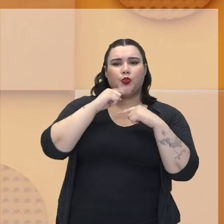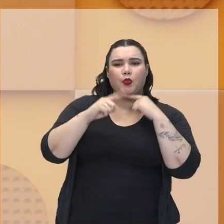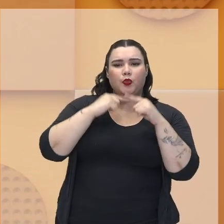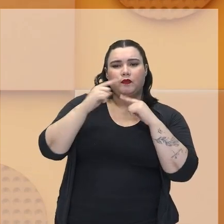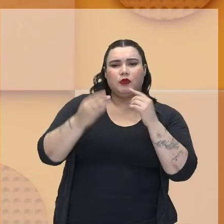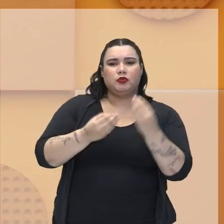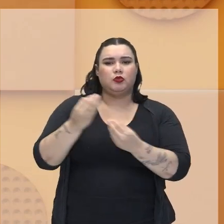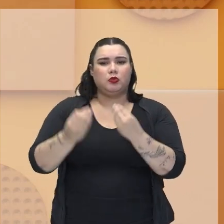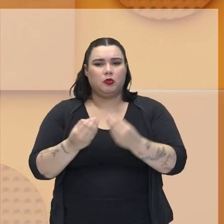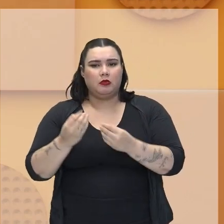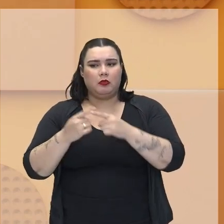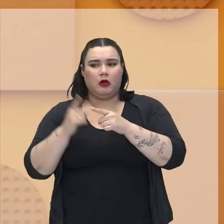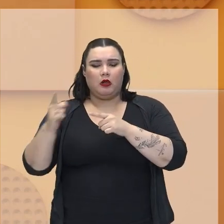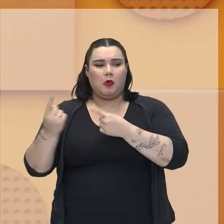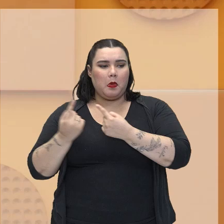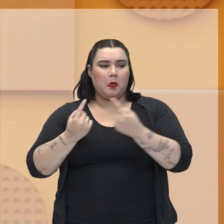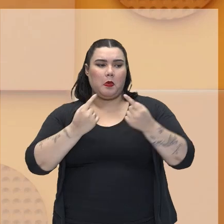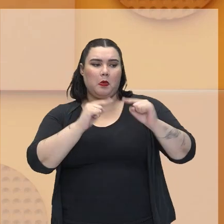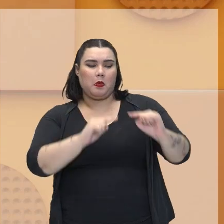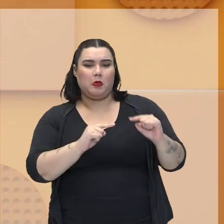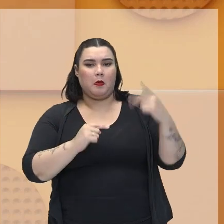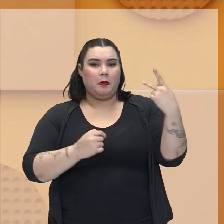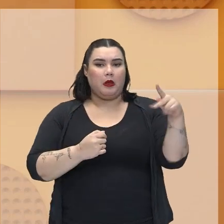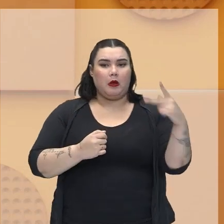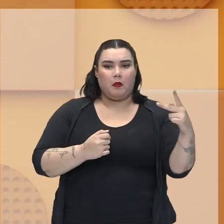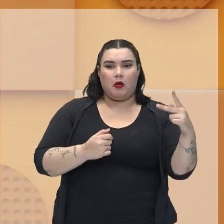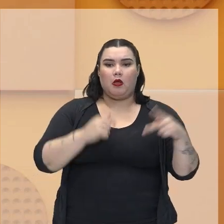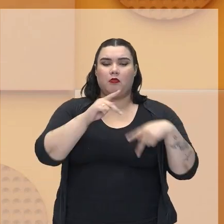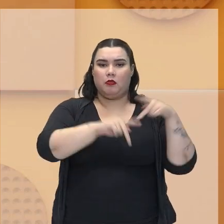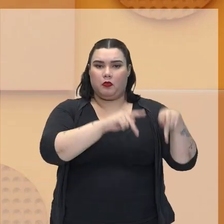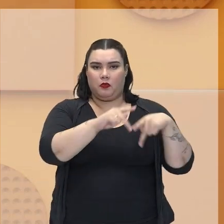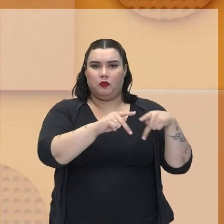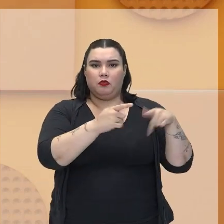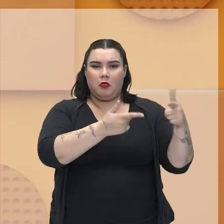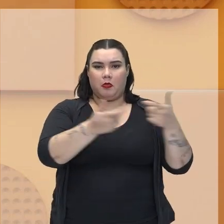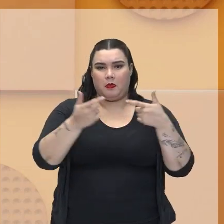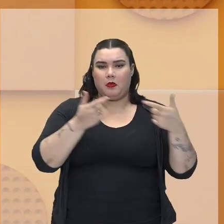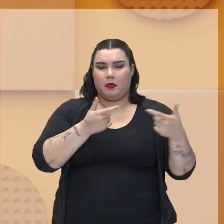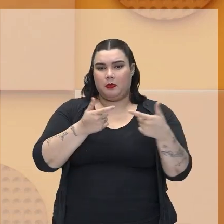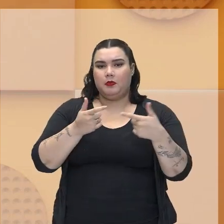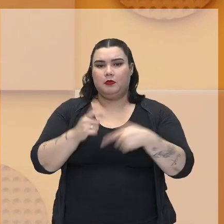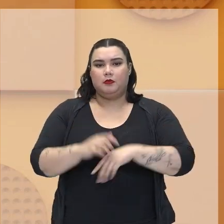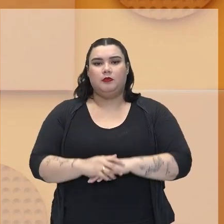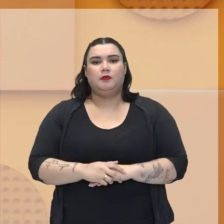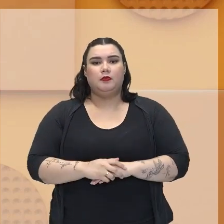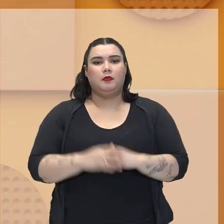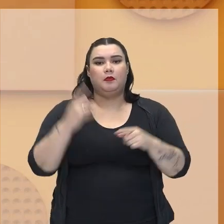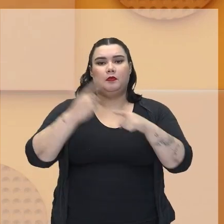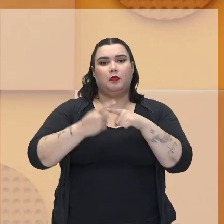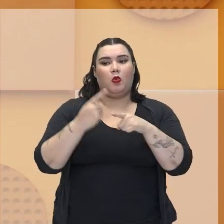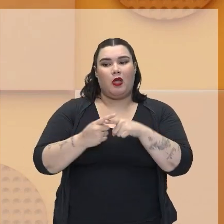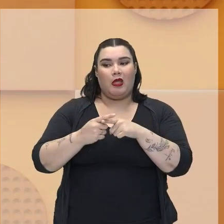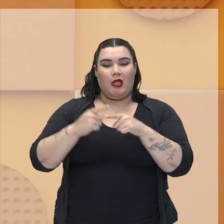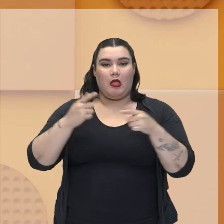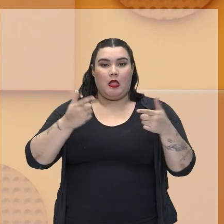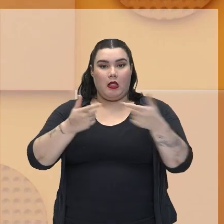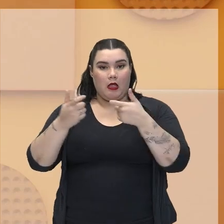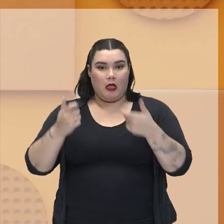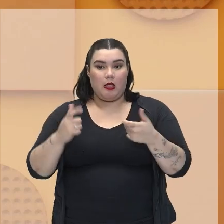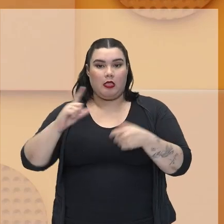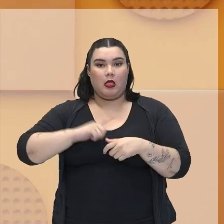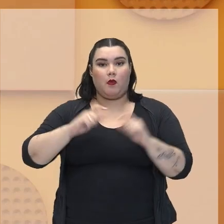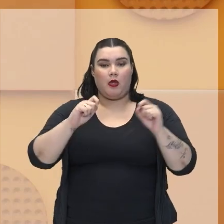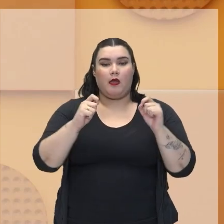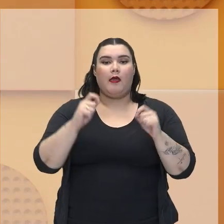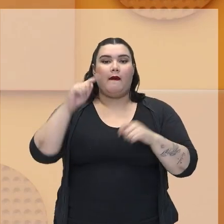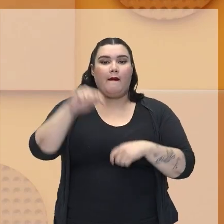as tropas paraguaias, que no final da guerra eram compostas quase que exclusivamente por crianças e mulheres,